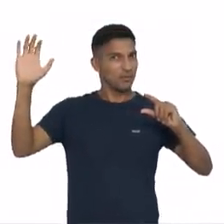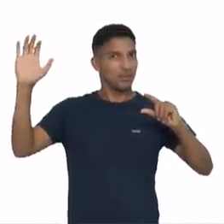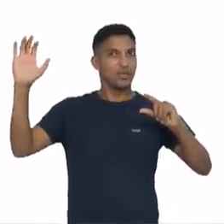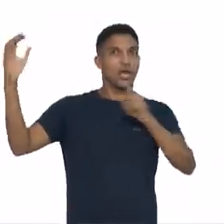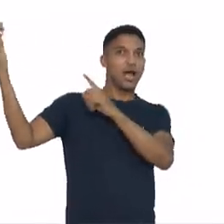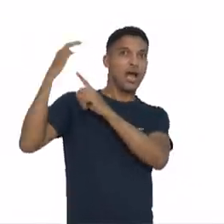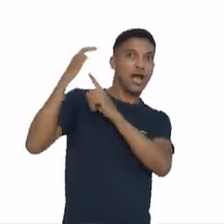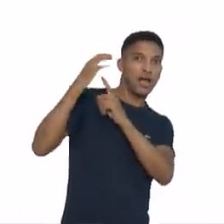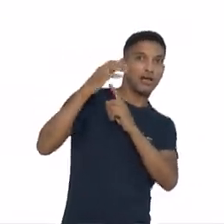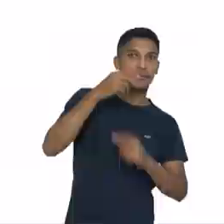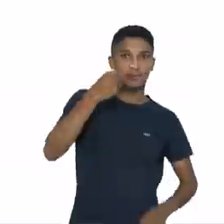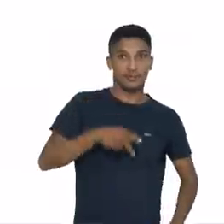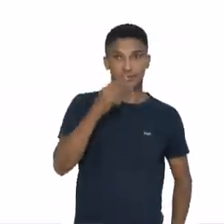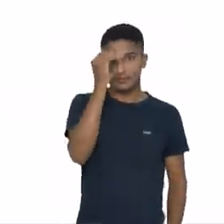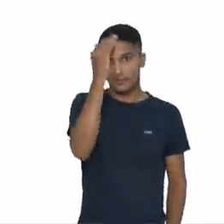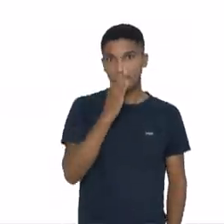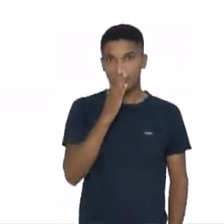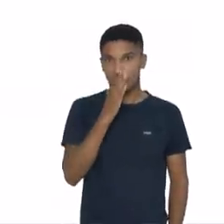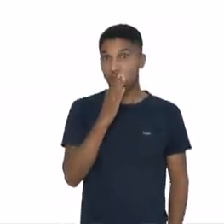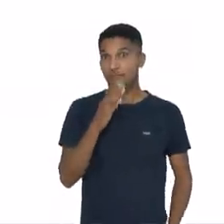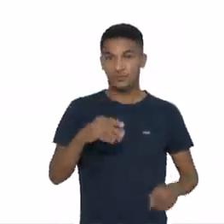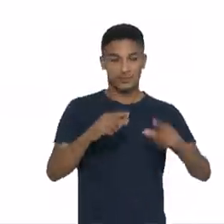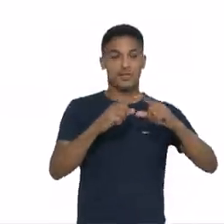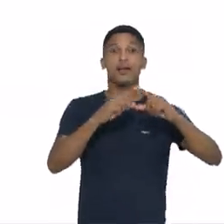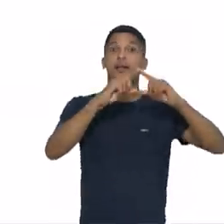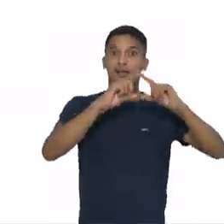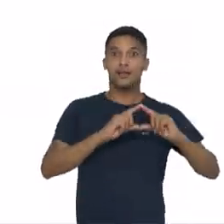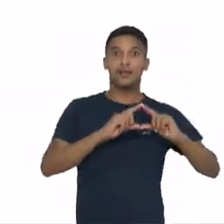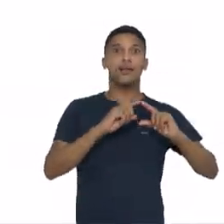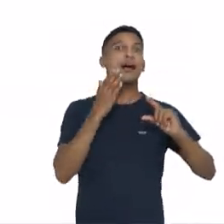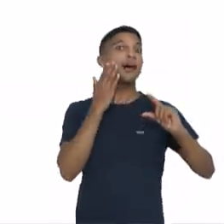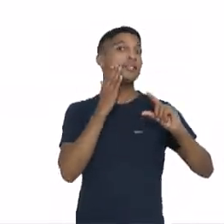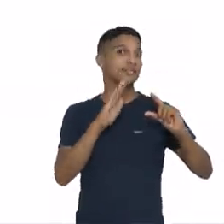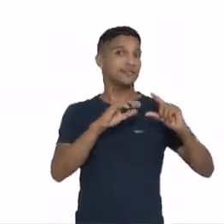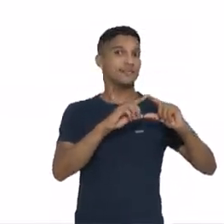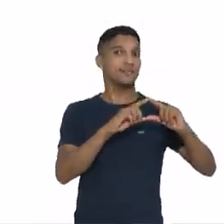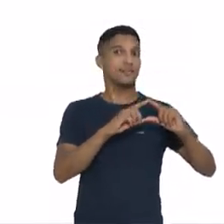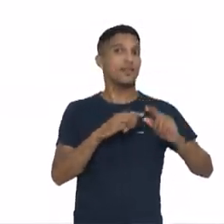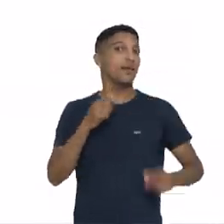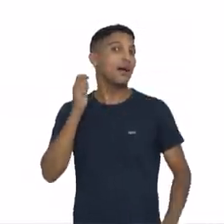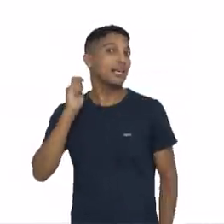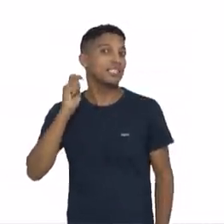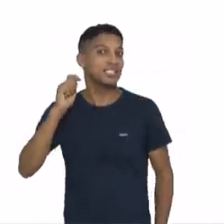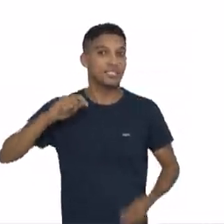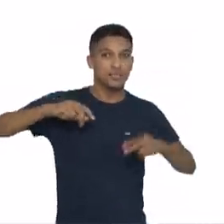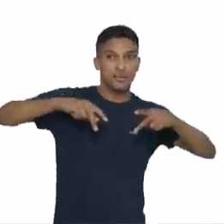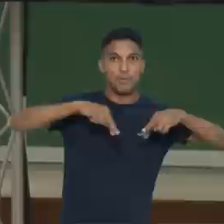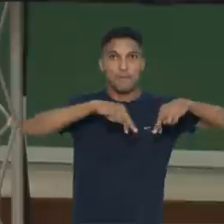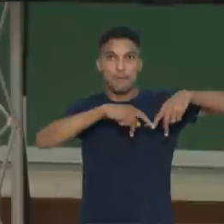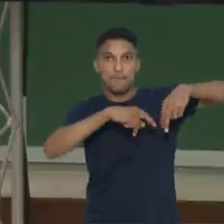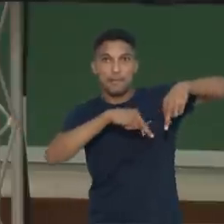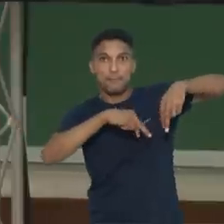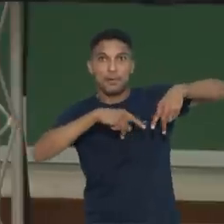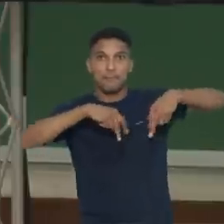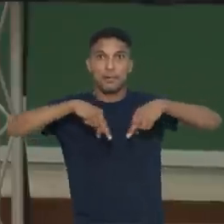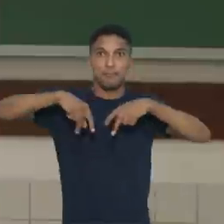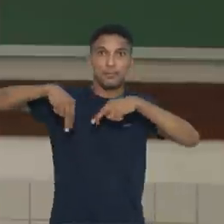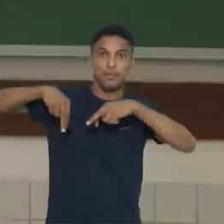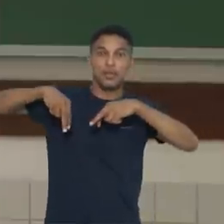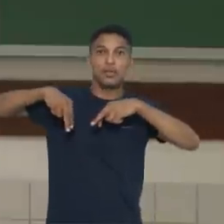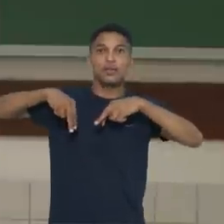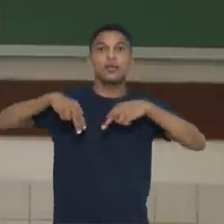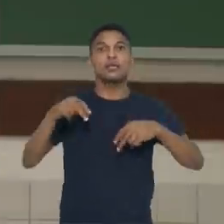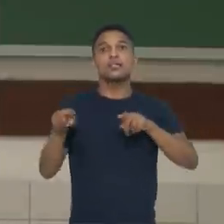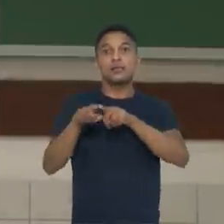Brasil. Opção, triângulo azul, Argentina com seus tangos e a Europa com circos